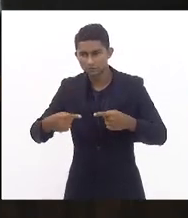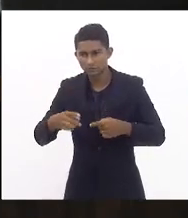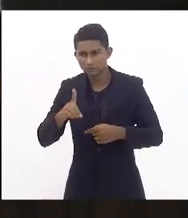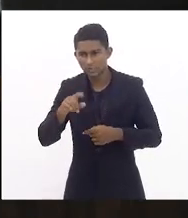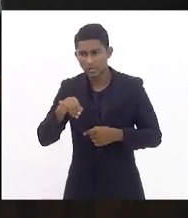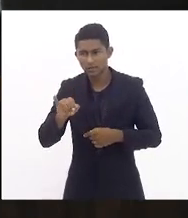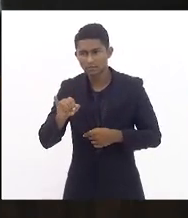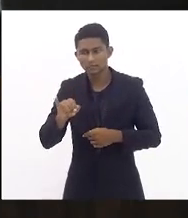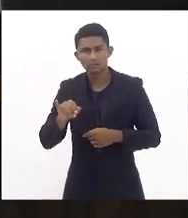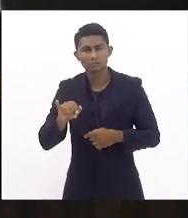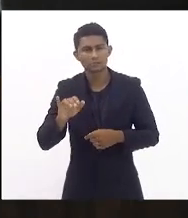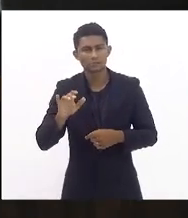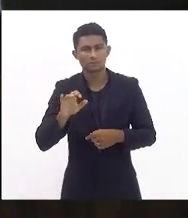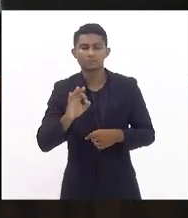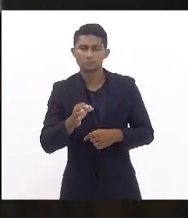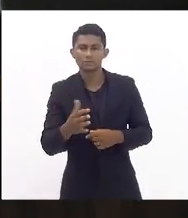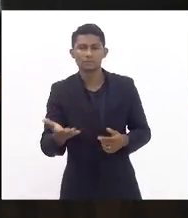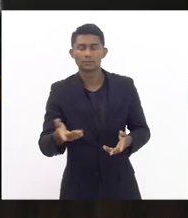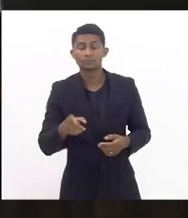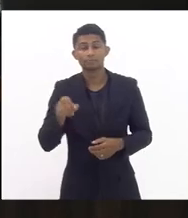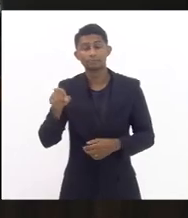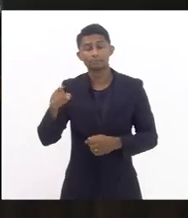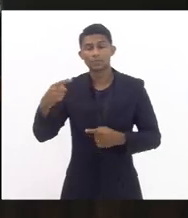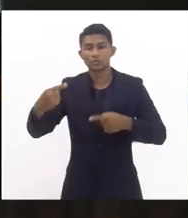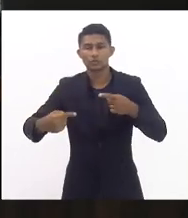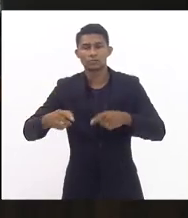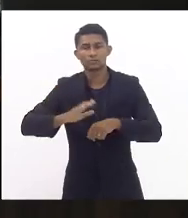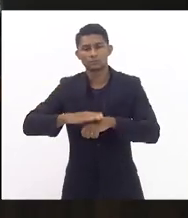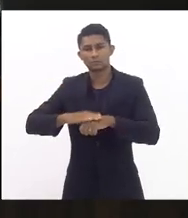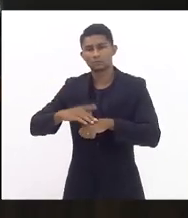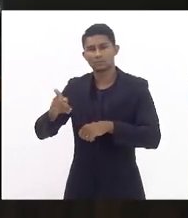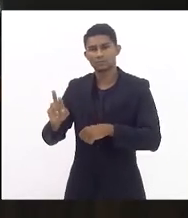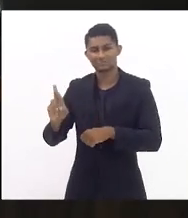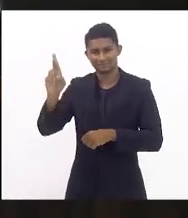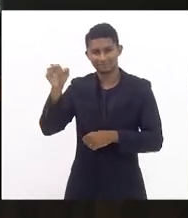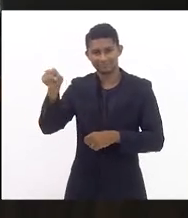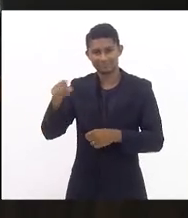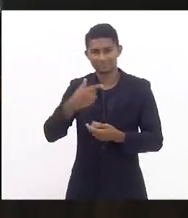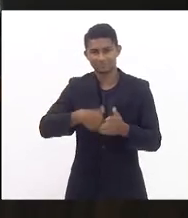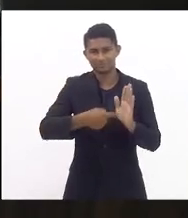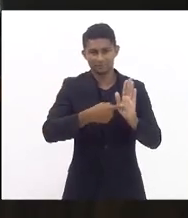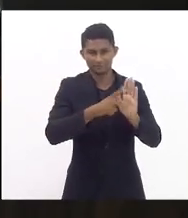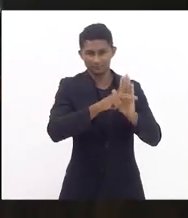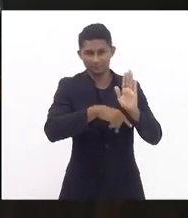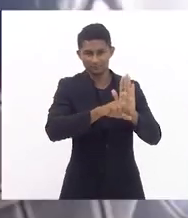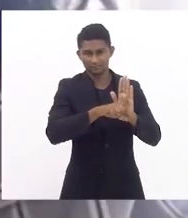Ok. Para discutir, ok. Para discutir, autora, deputada. Autora, deputada.